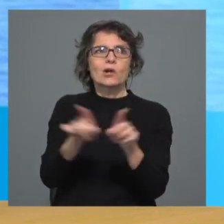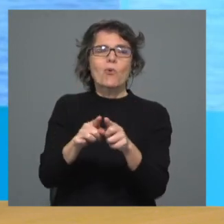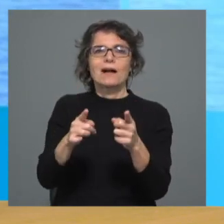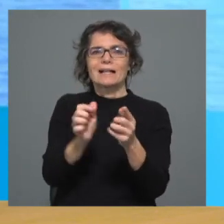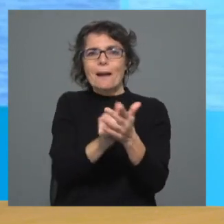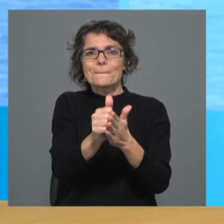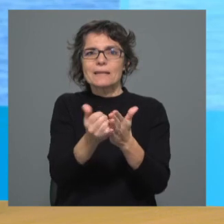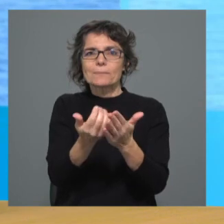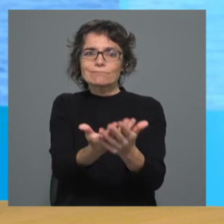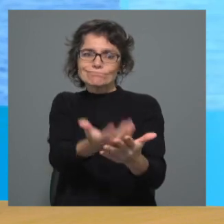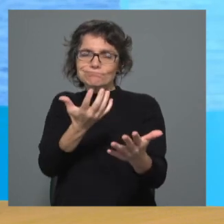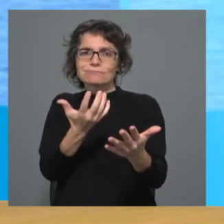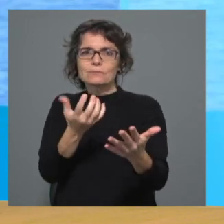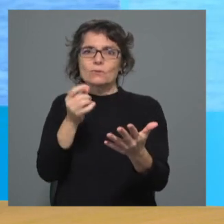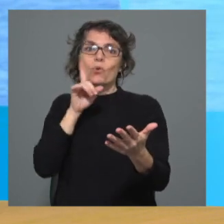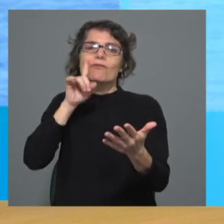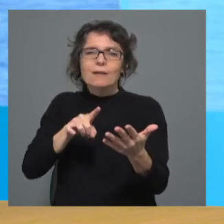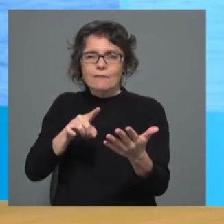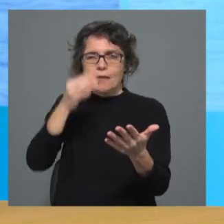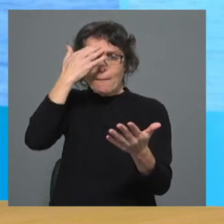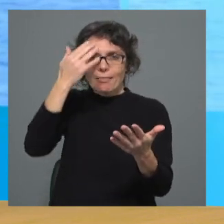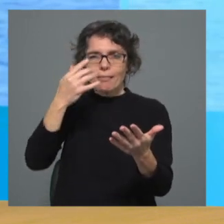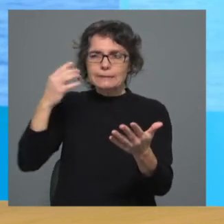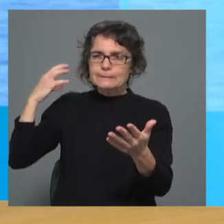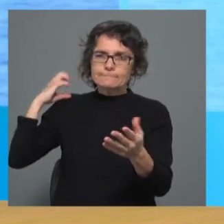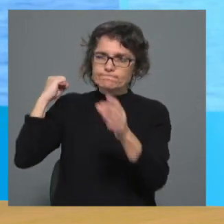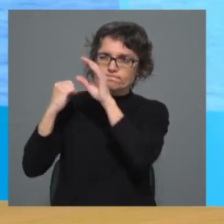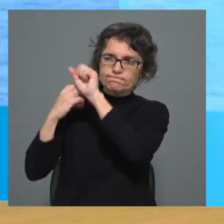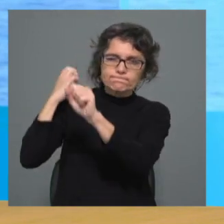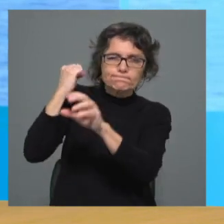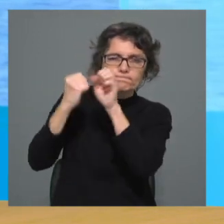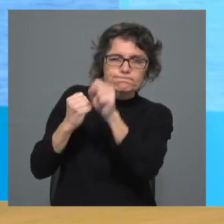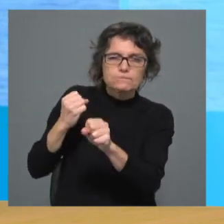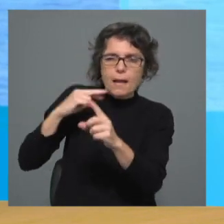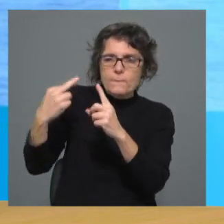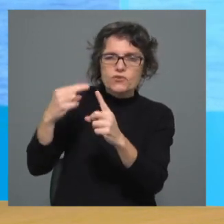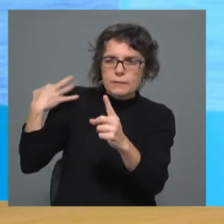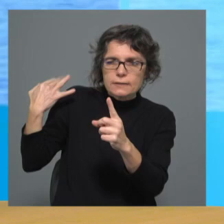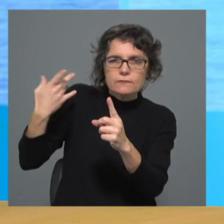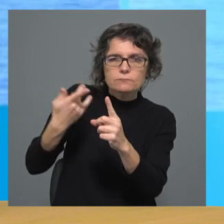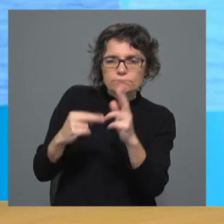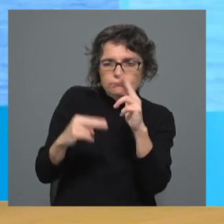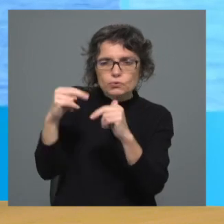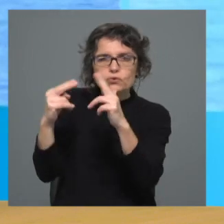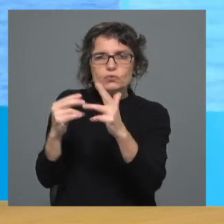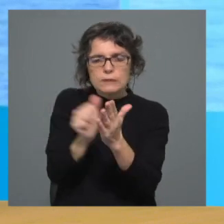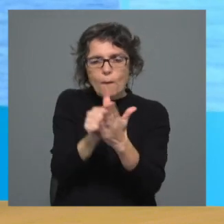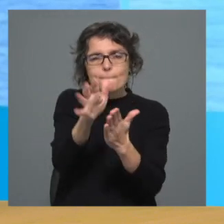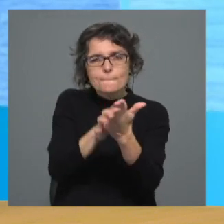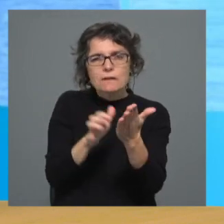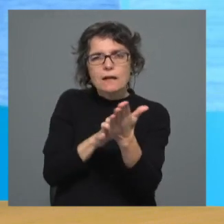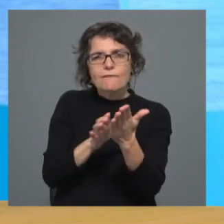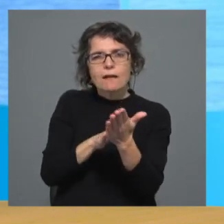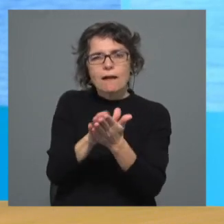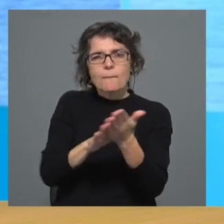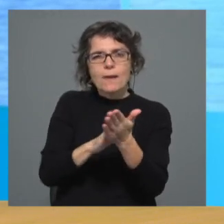este refrescar as mentalidades, quer dentro, quer fora da Igreja, acerca daquilo que deve ser a Palavra de Deus, aquilo que deve